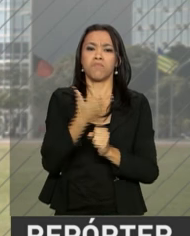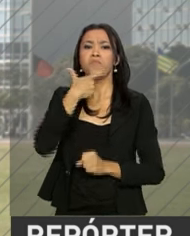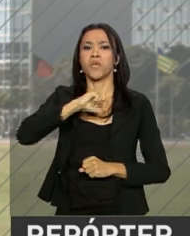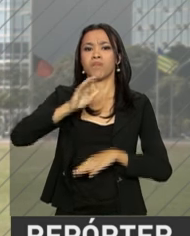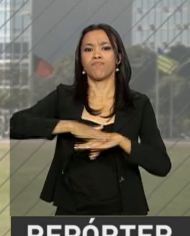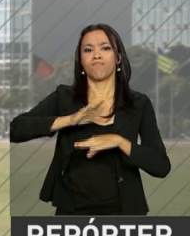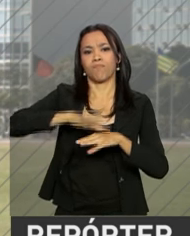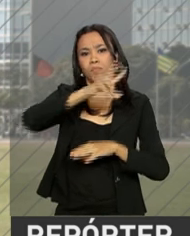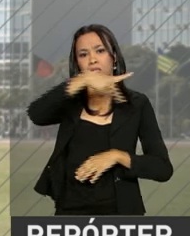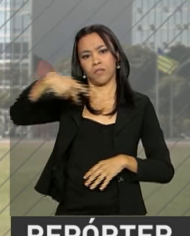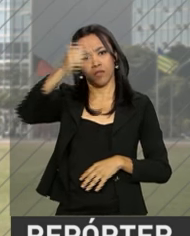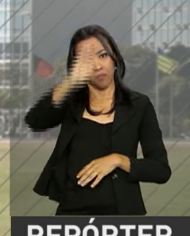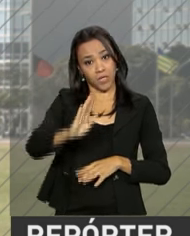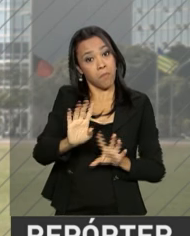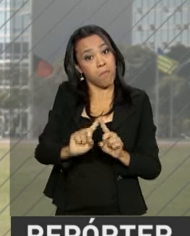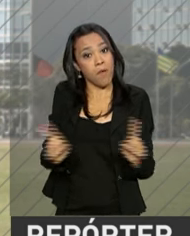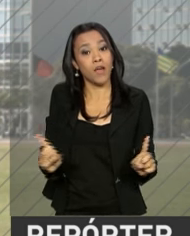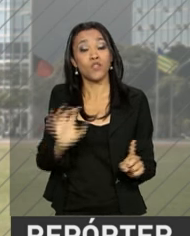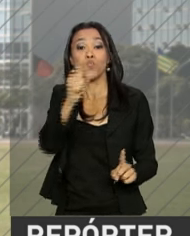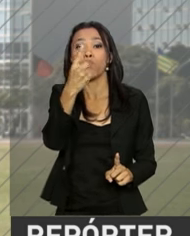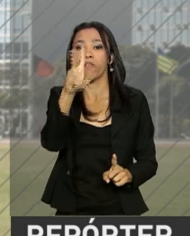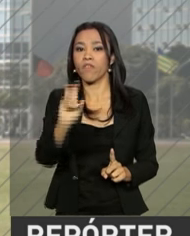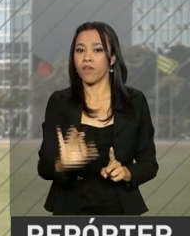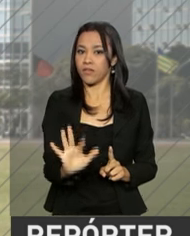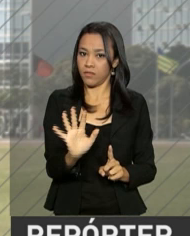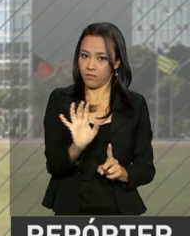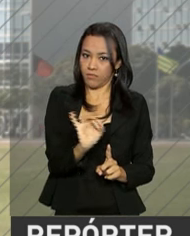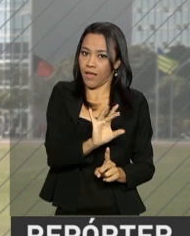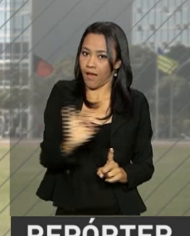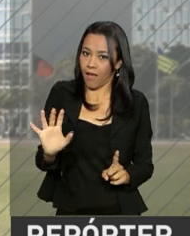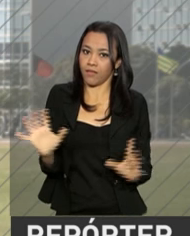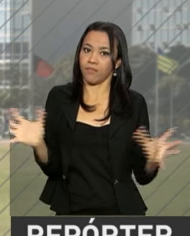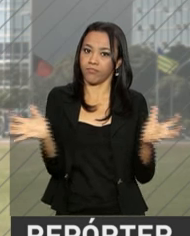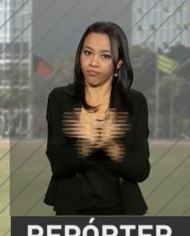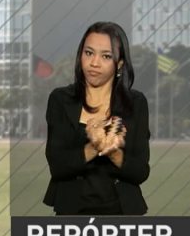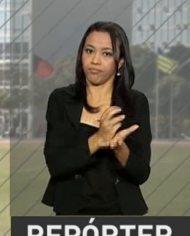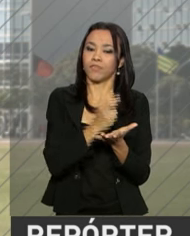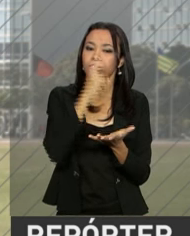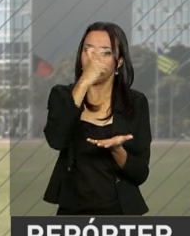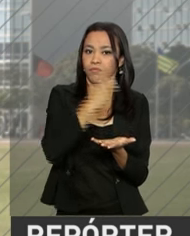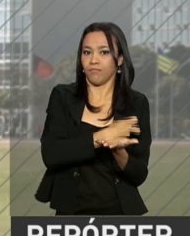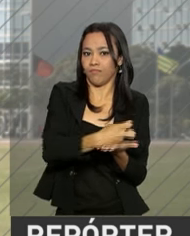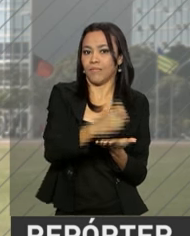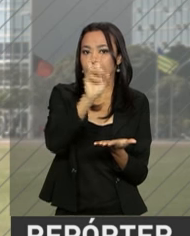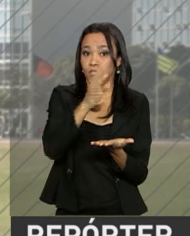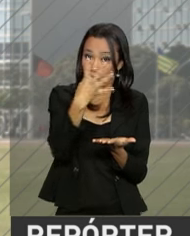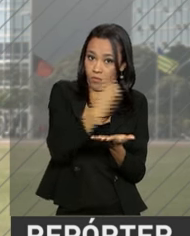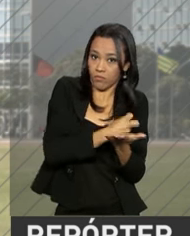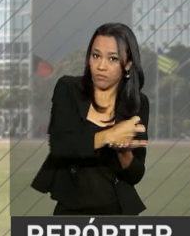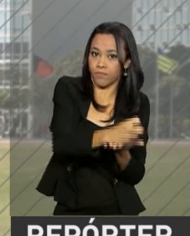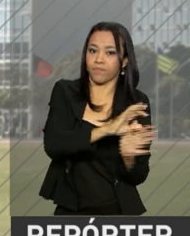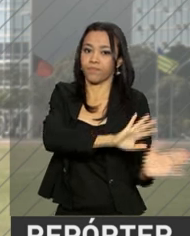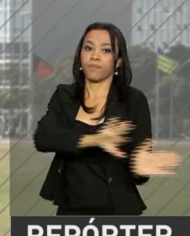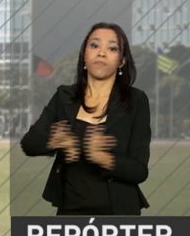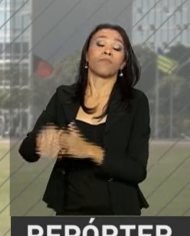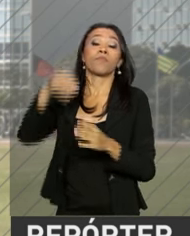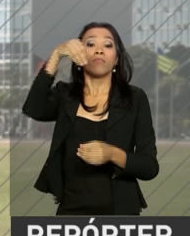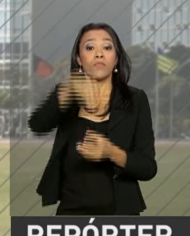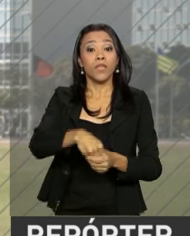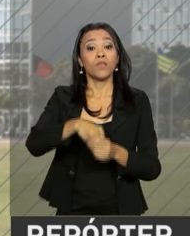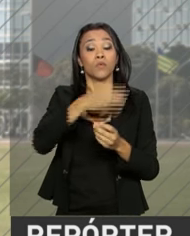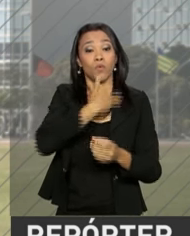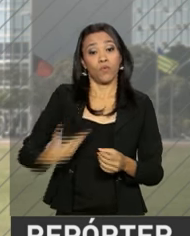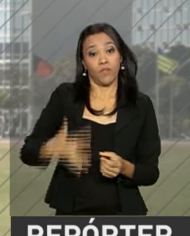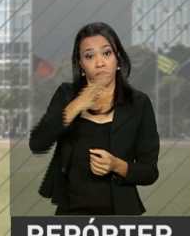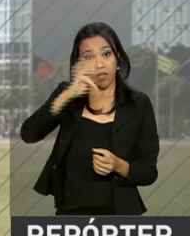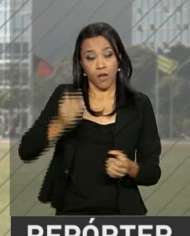presidente da República, mas isso apenas uma vez em cada mandato. No ano que vem, todas as áreas do governo federal só poderão